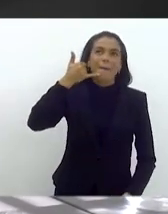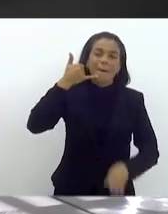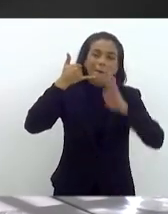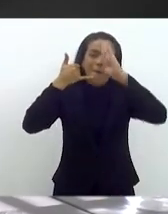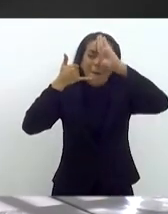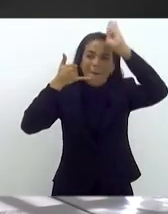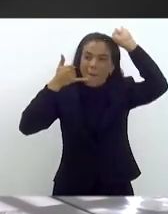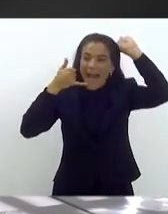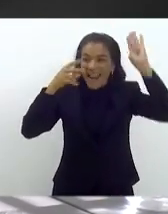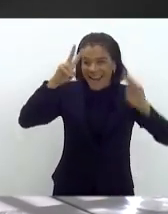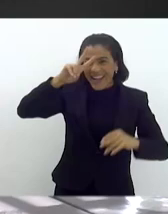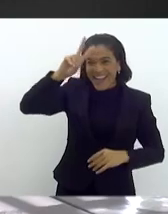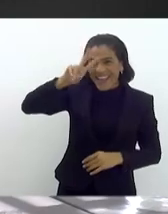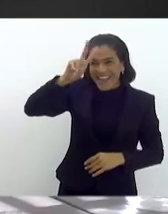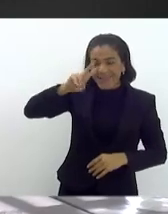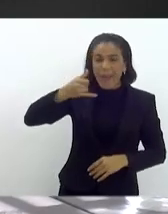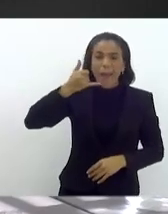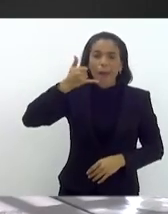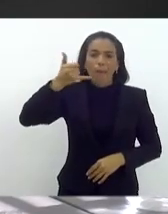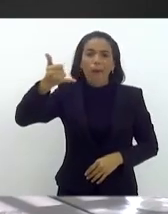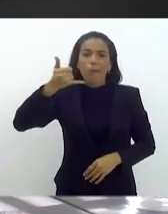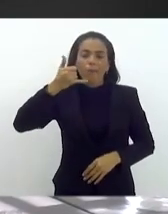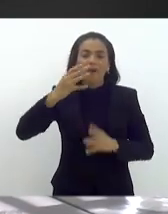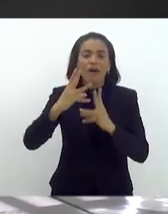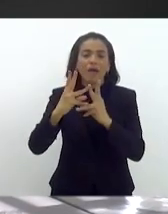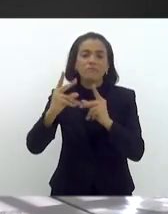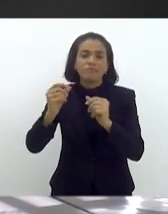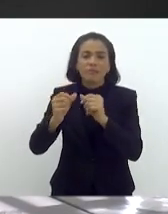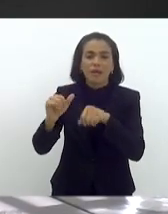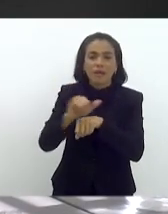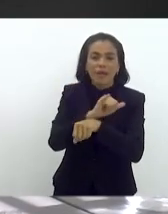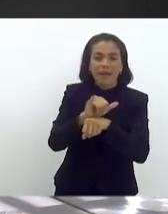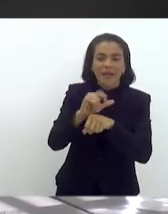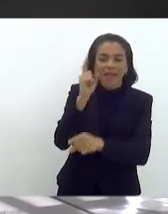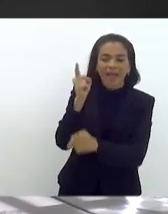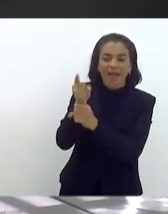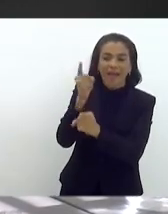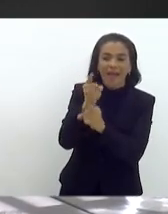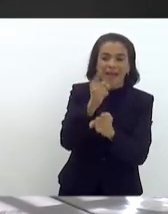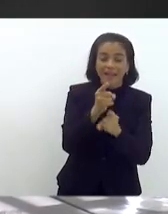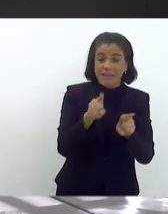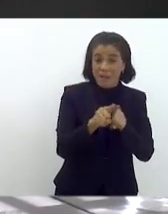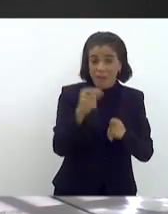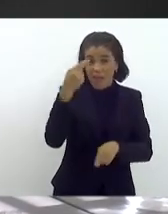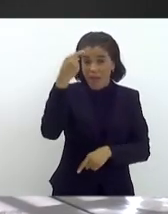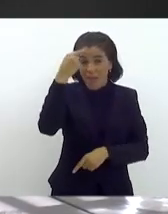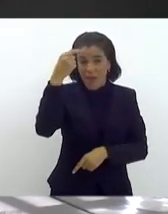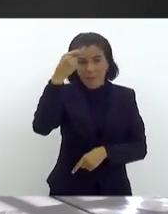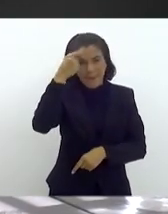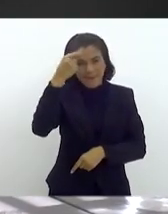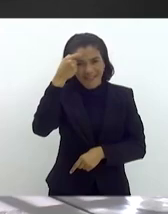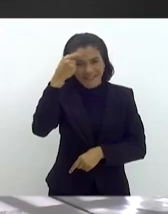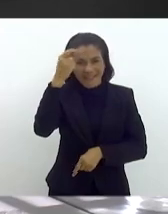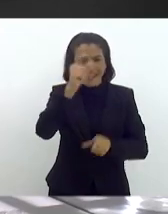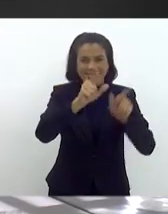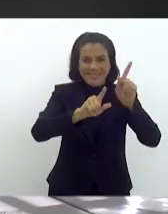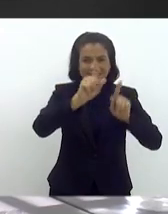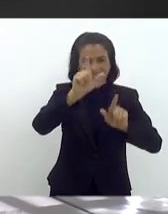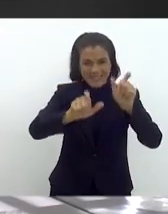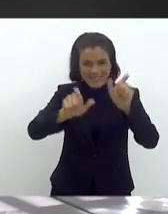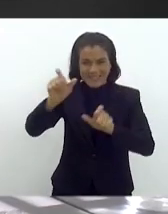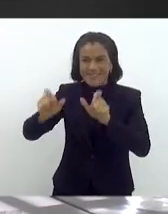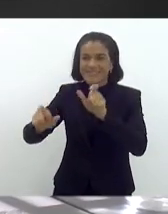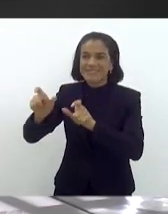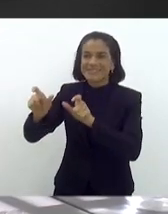para polícia né então com o tempo vai se criando mecanismo e é a mentalidade das pessoas vão Vai